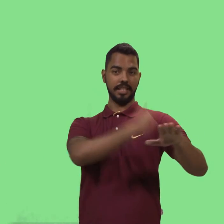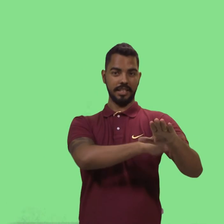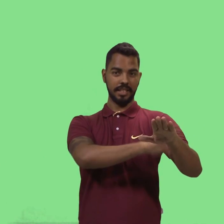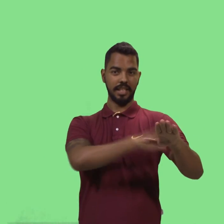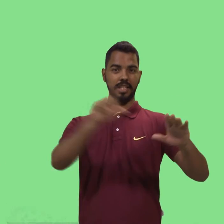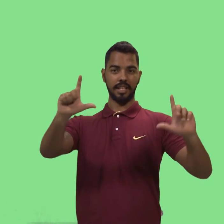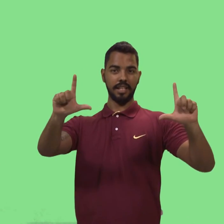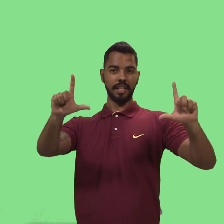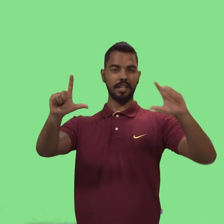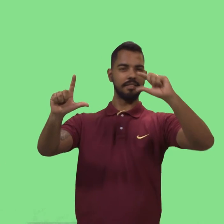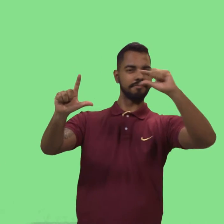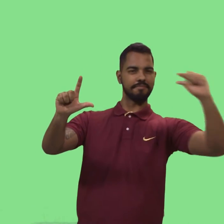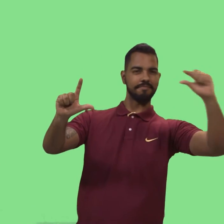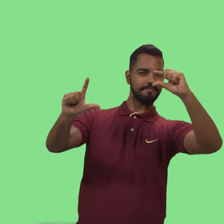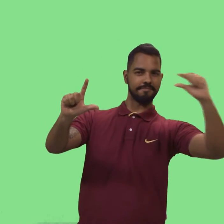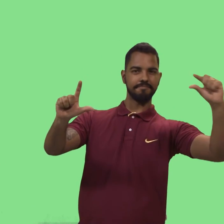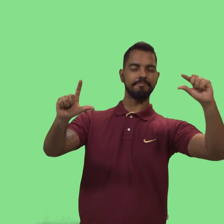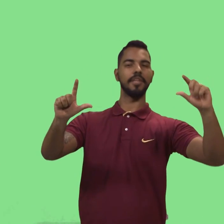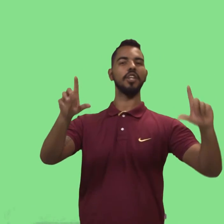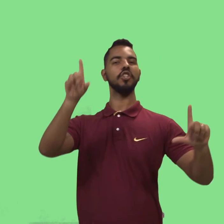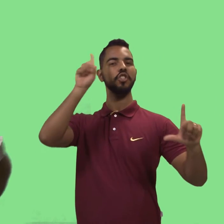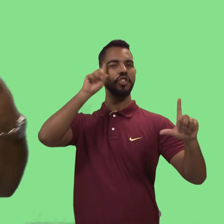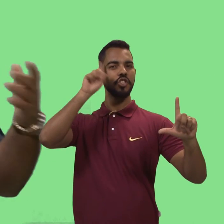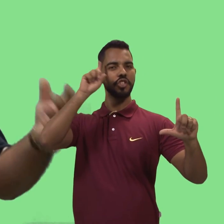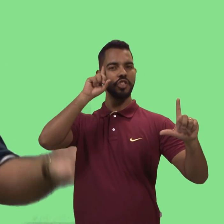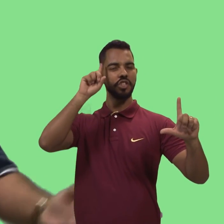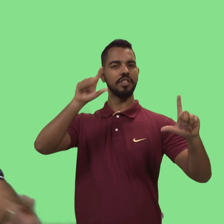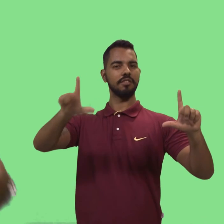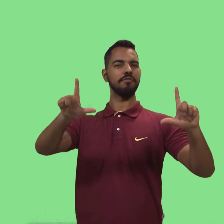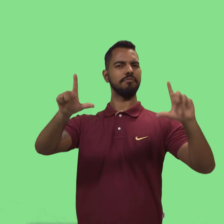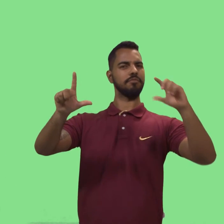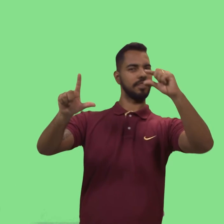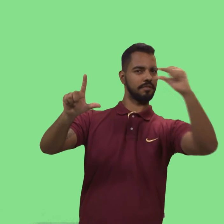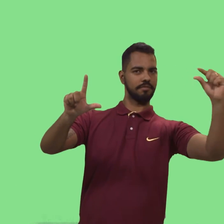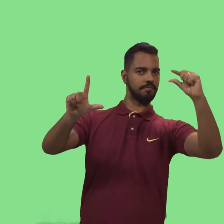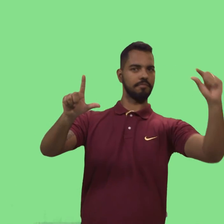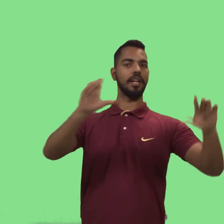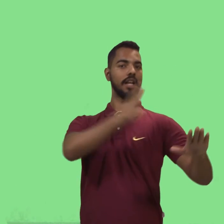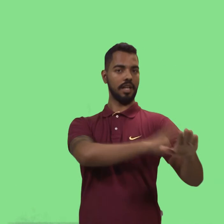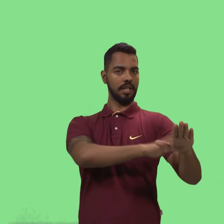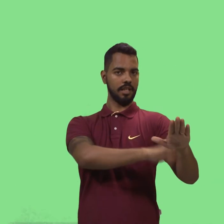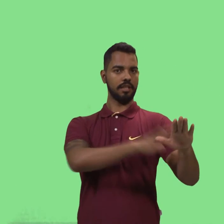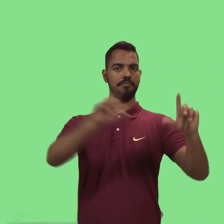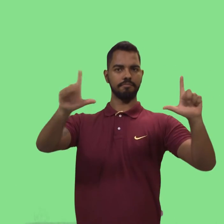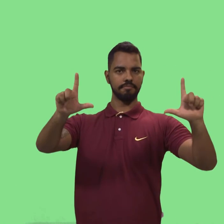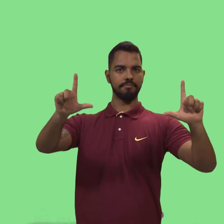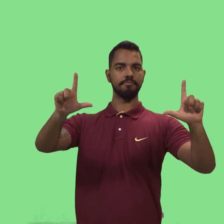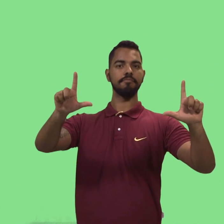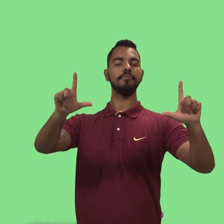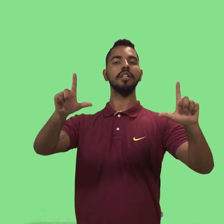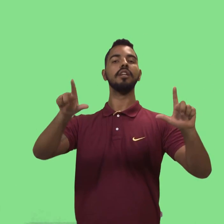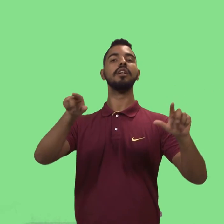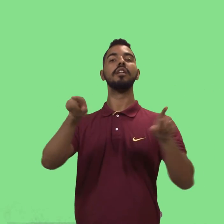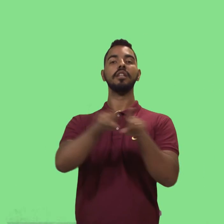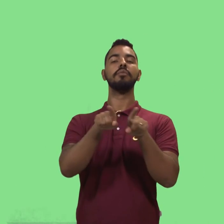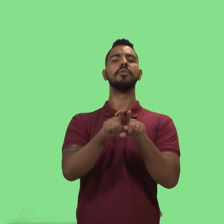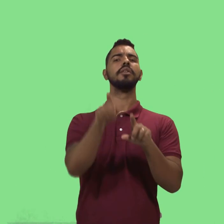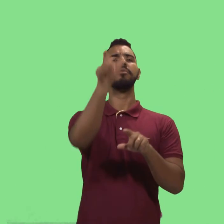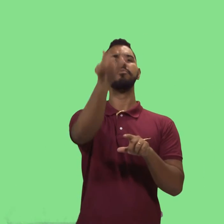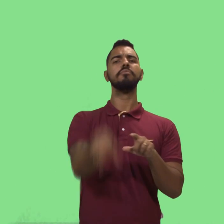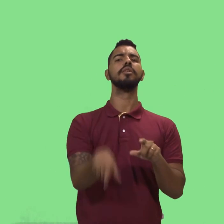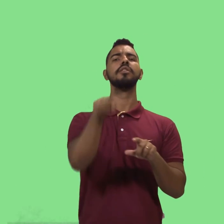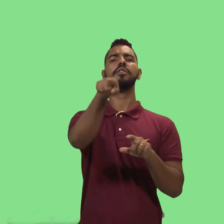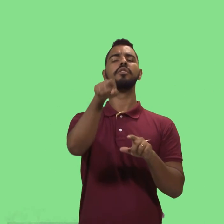do número, identificação alinhada à margem esquerda, deve ser grafada a data de emissão do documento. Identificação do